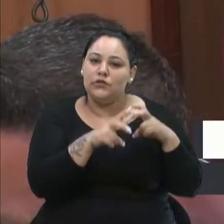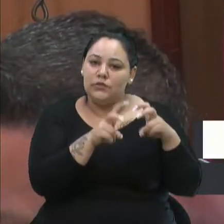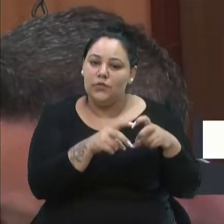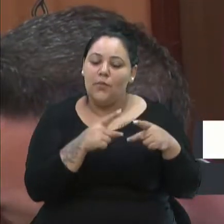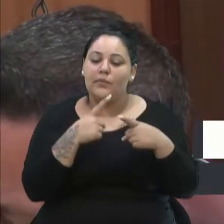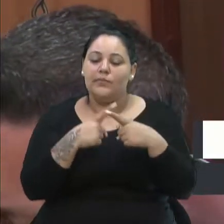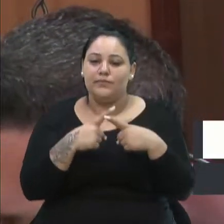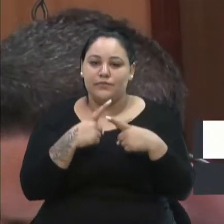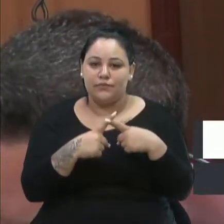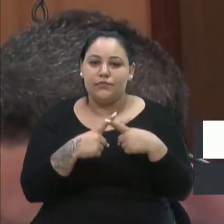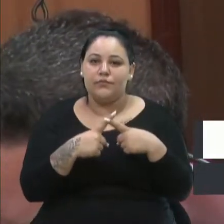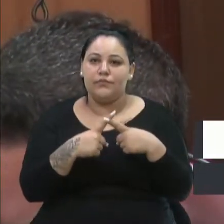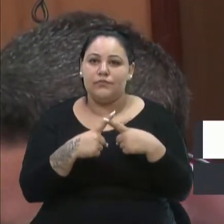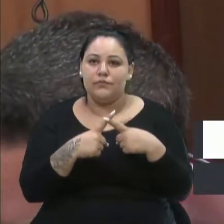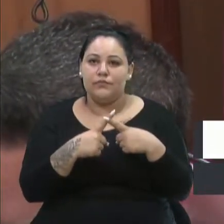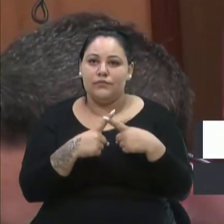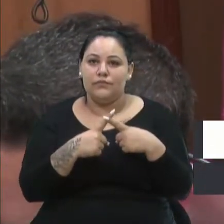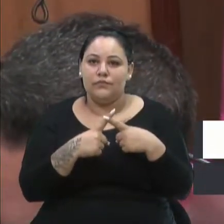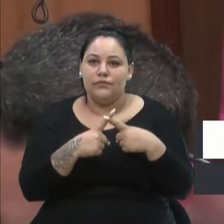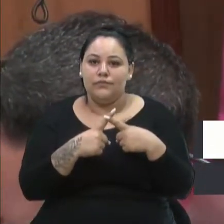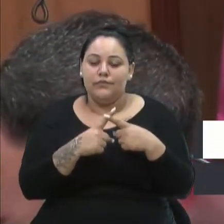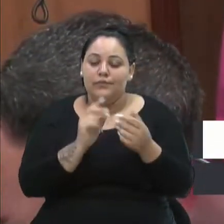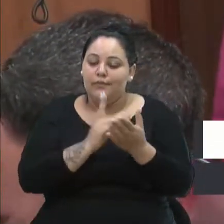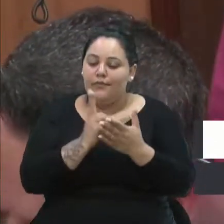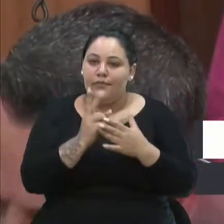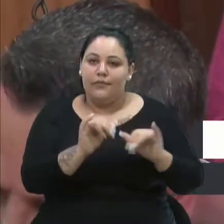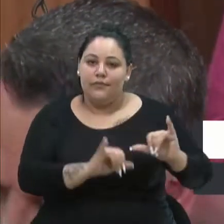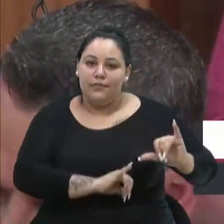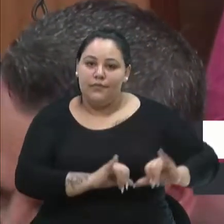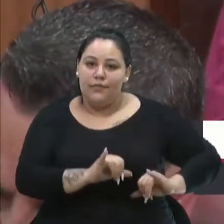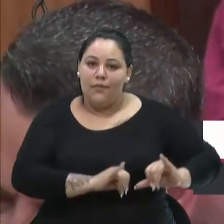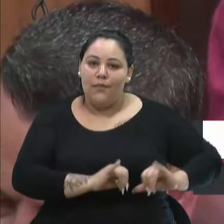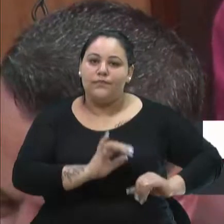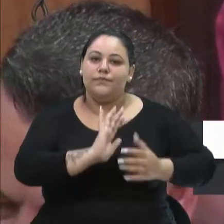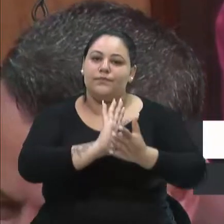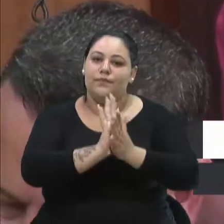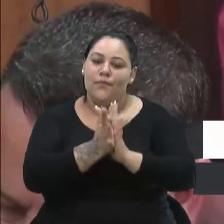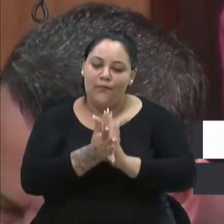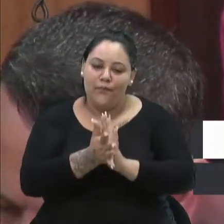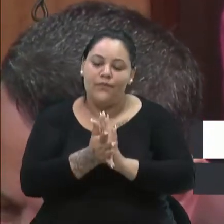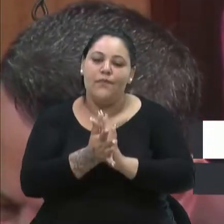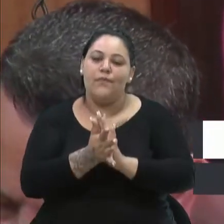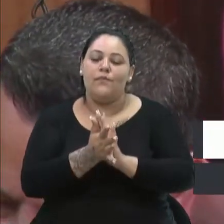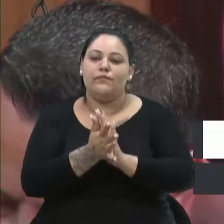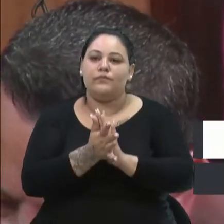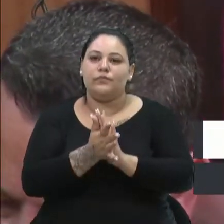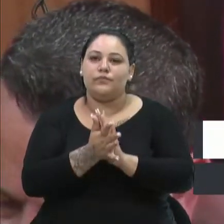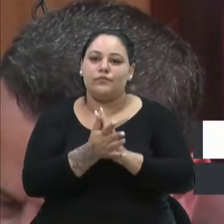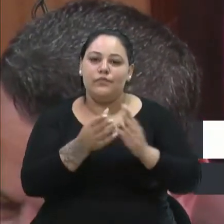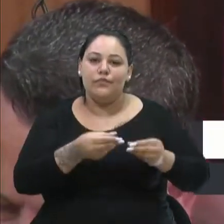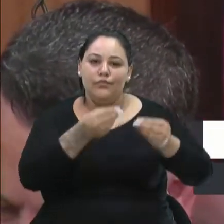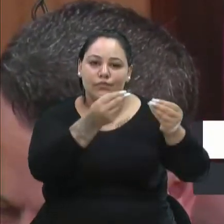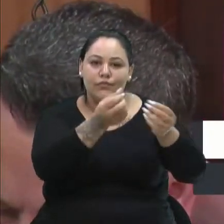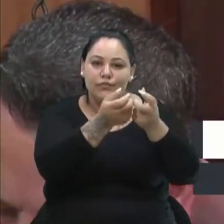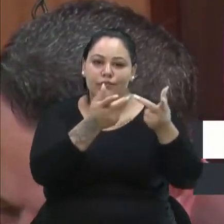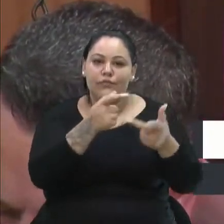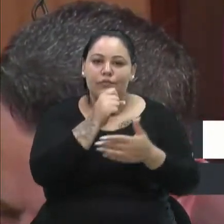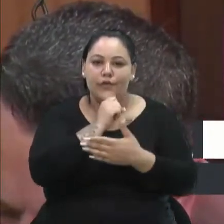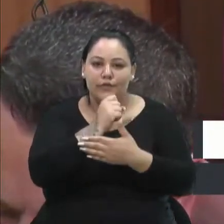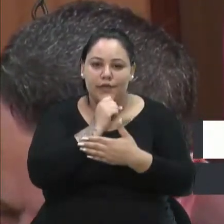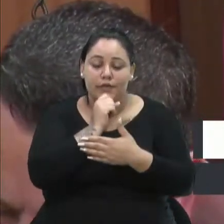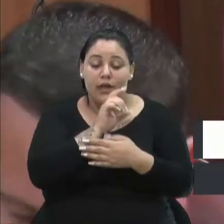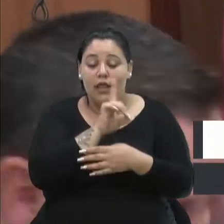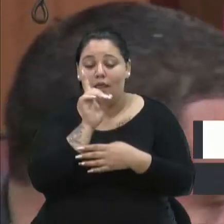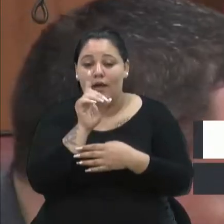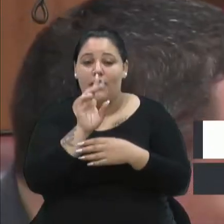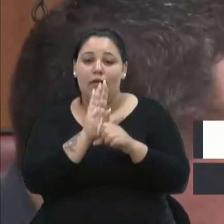foi discriminado, sempre foi mandado maquinário velho, tanto que a primeira máquina nova que Vila Oliva, por exemplo,